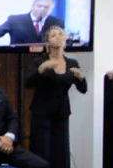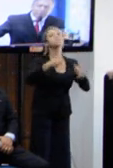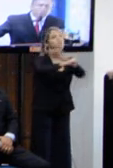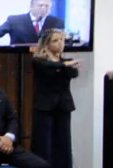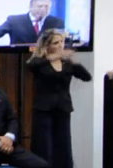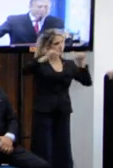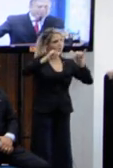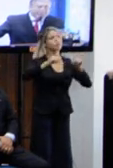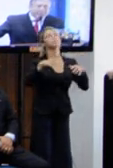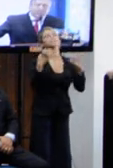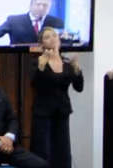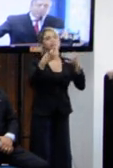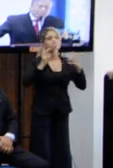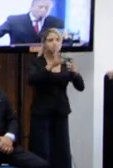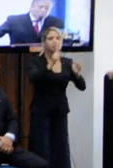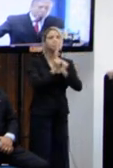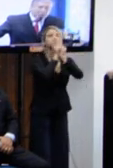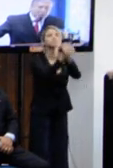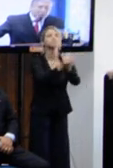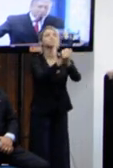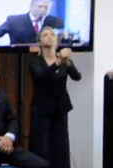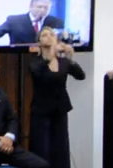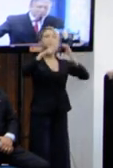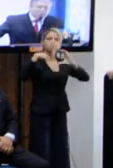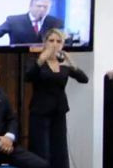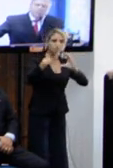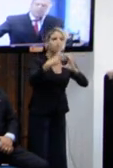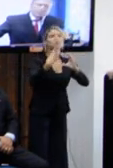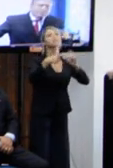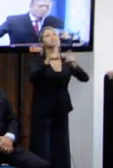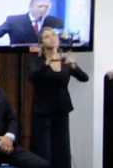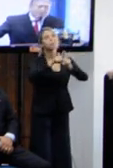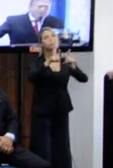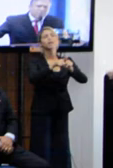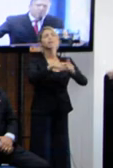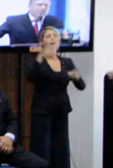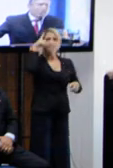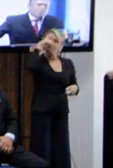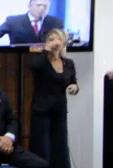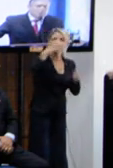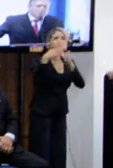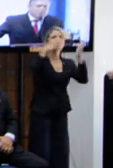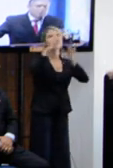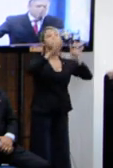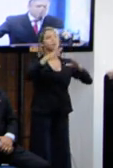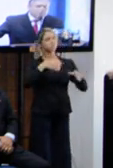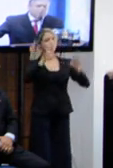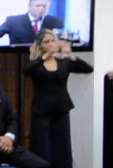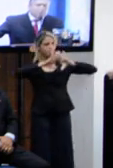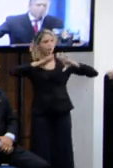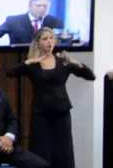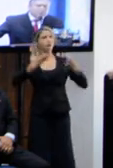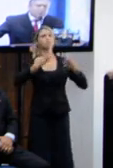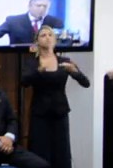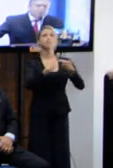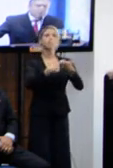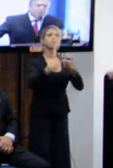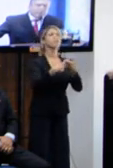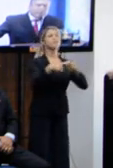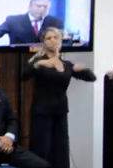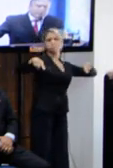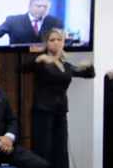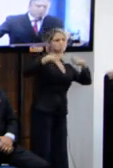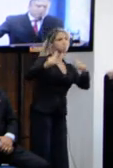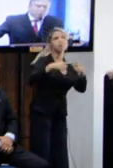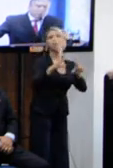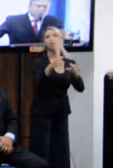parceiros numa caminhada muito árdua e difícil. Estamos abertos a qualquer tipo de crítica, até porque